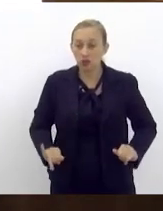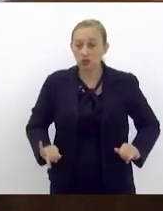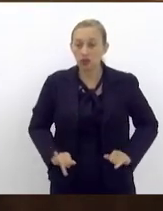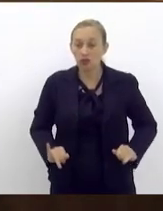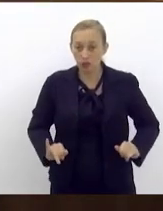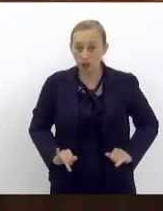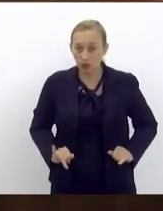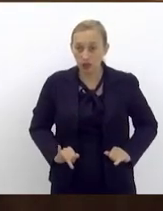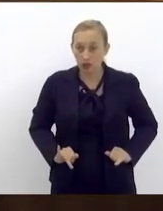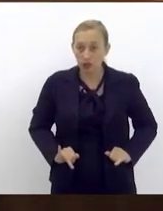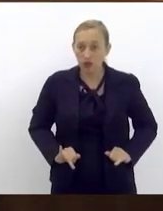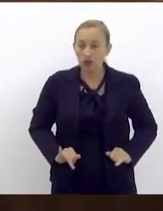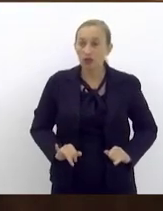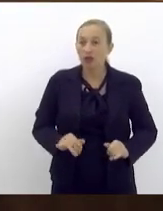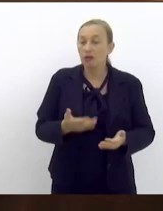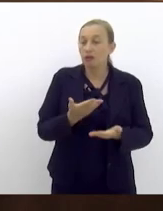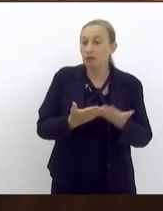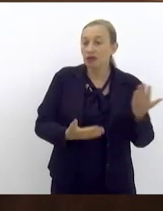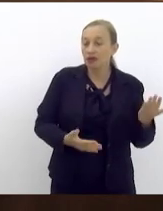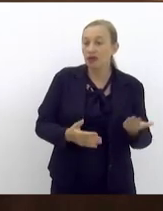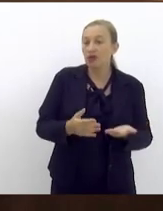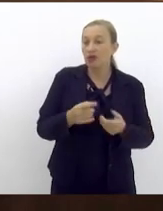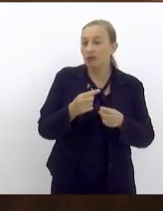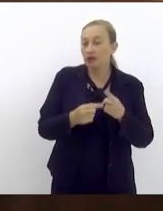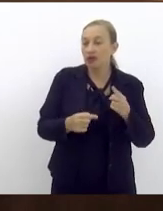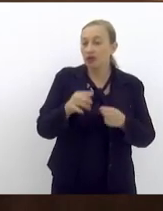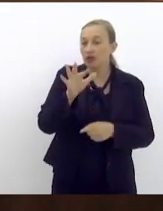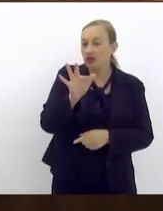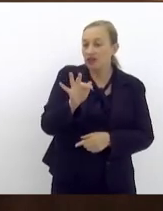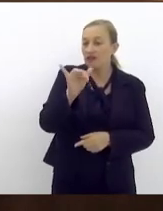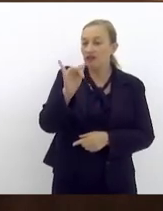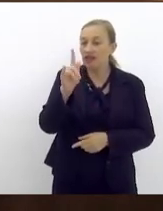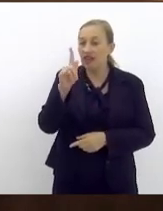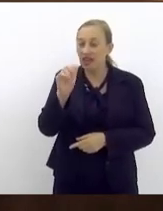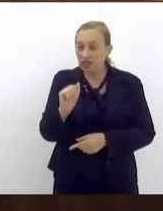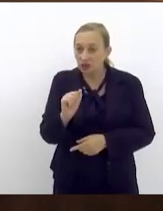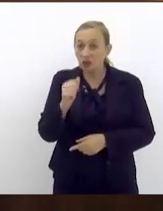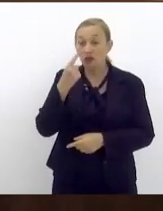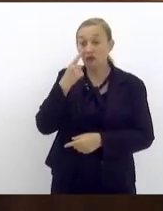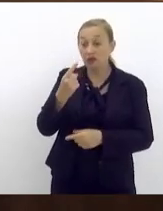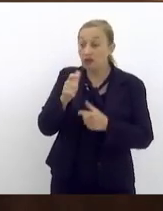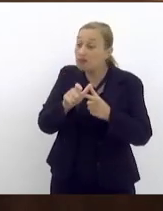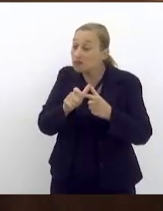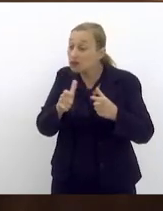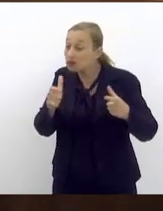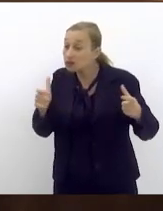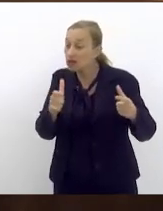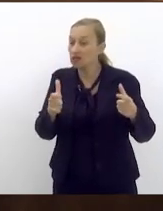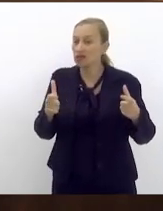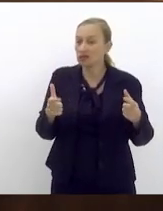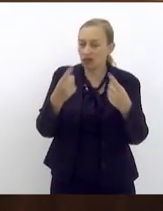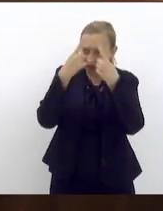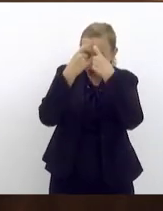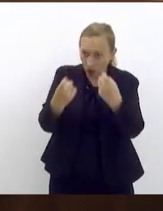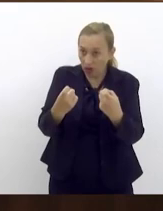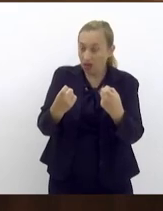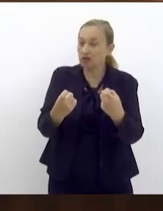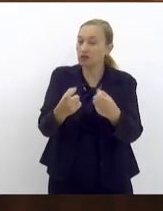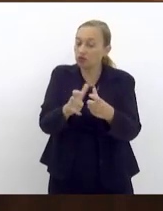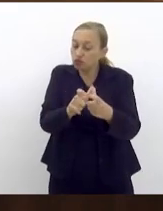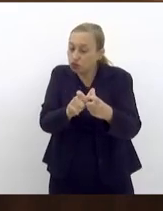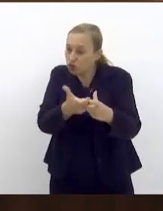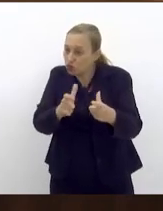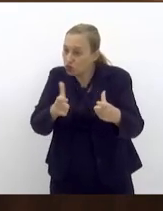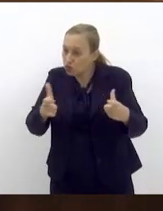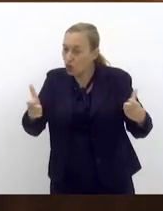de uma parte do fígado então a gente está verificando a intensidade E o número o aumento da violência